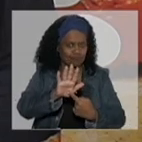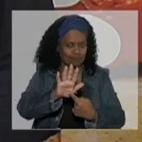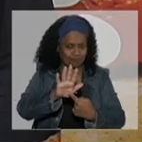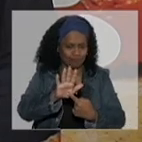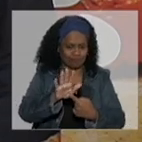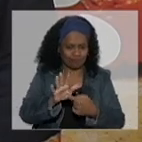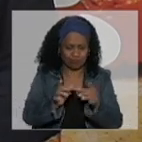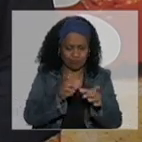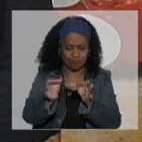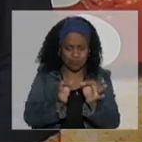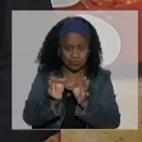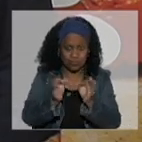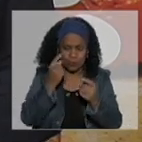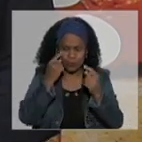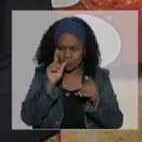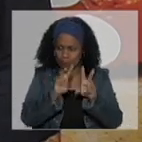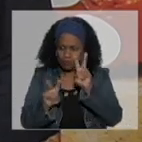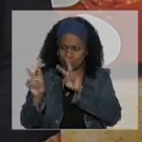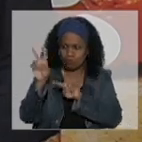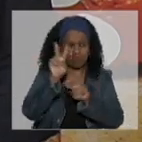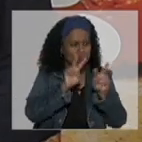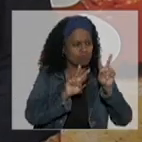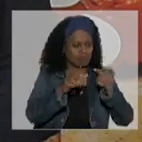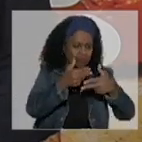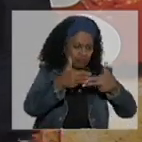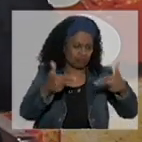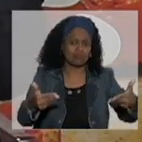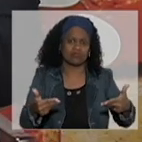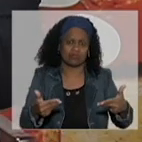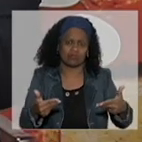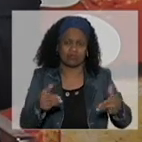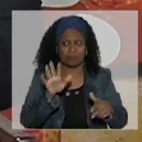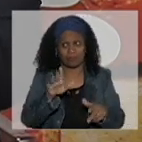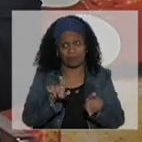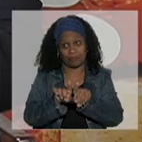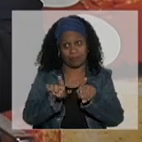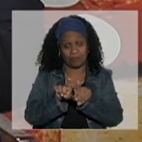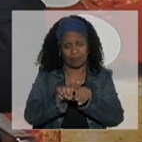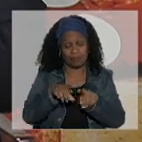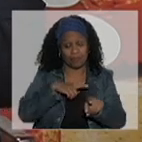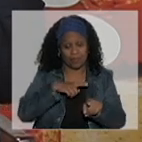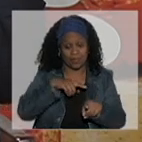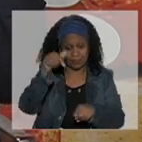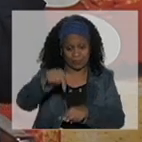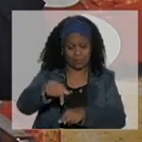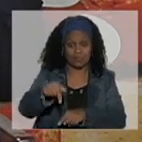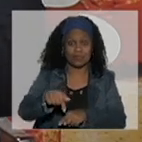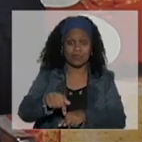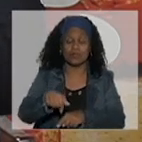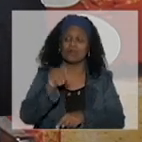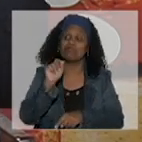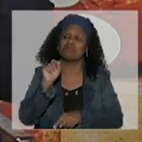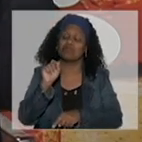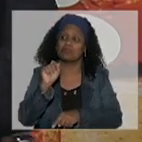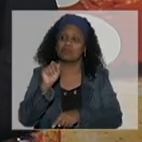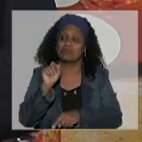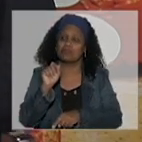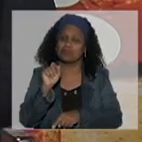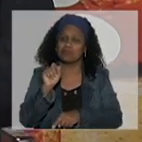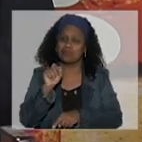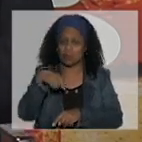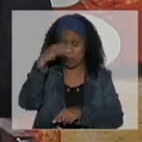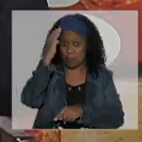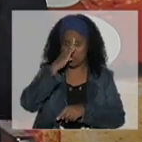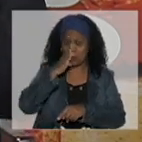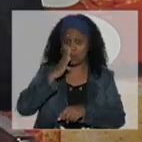efetivamente os processos decisórios da decisão sobre investimentos públicos uma contradição tema que está enfrentando aqui têm essa contradição é a seguinte